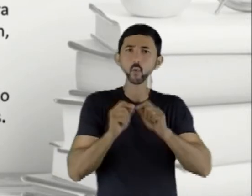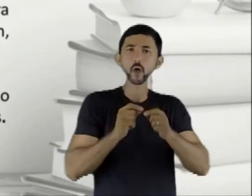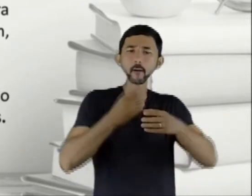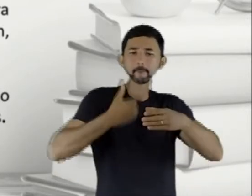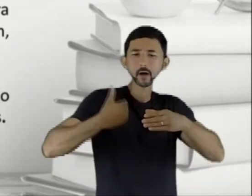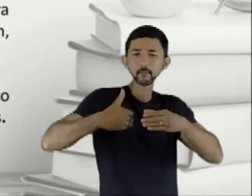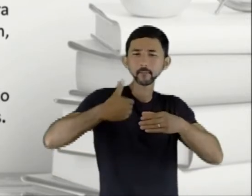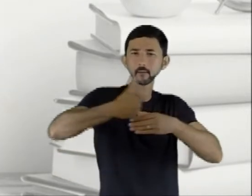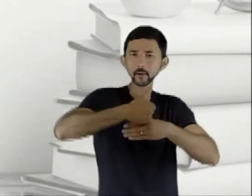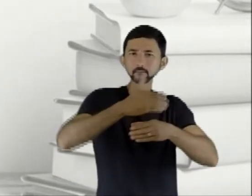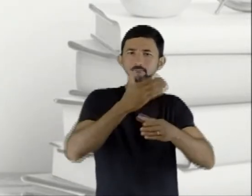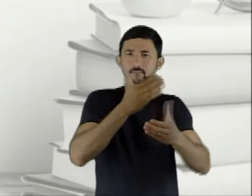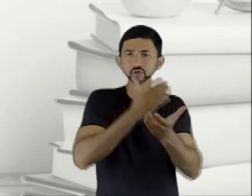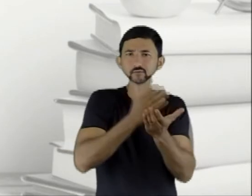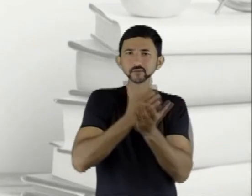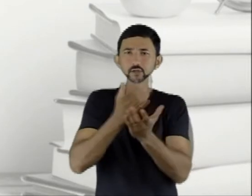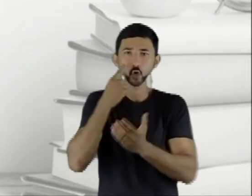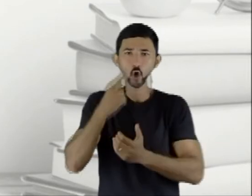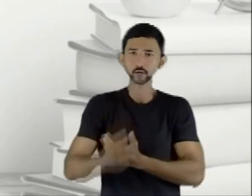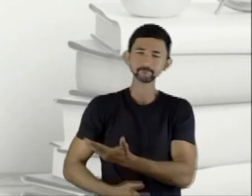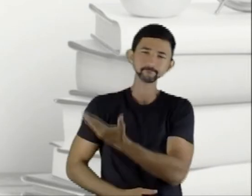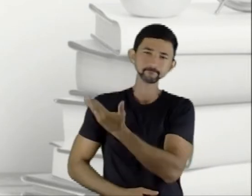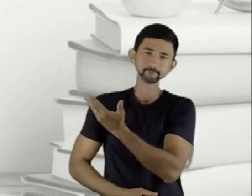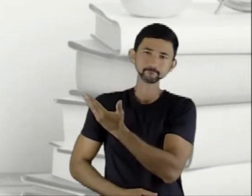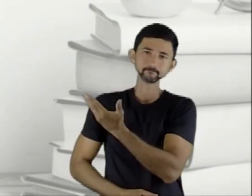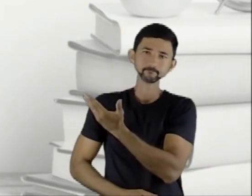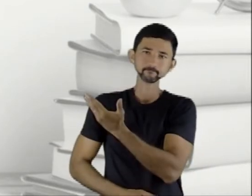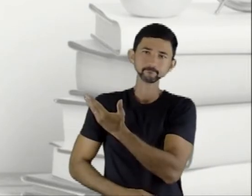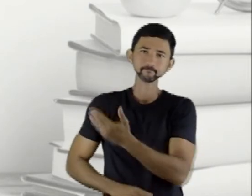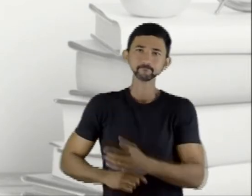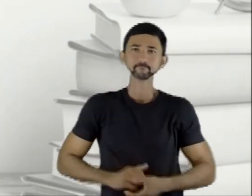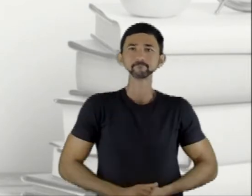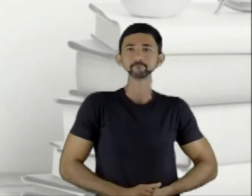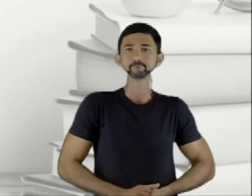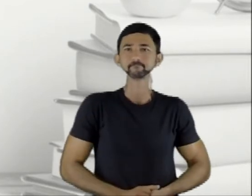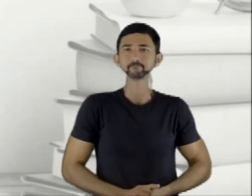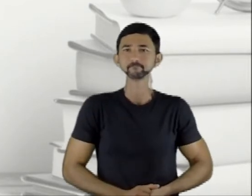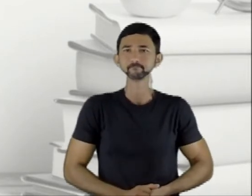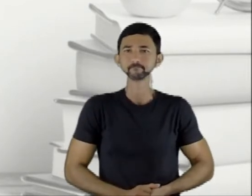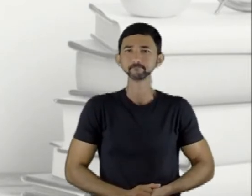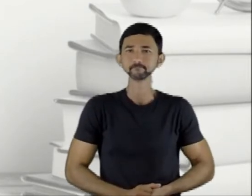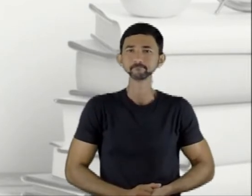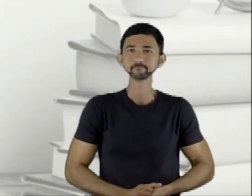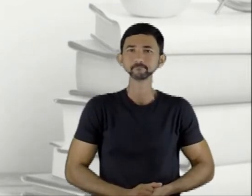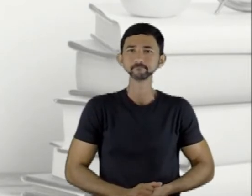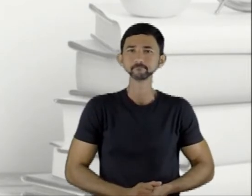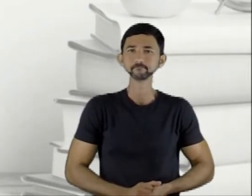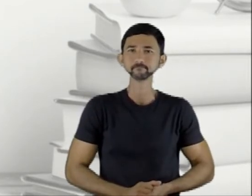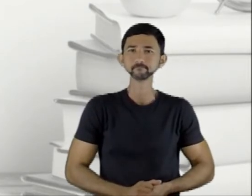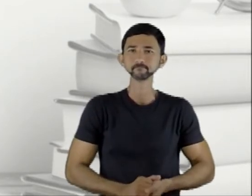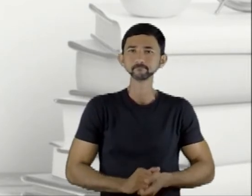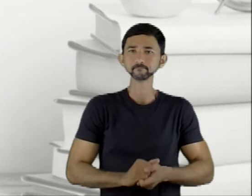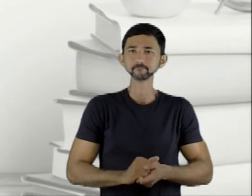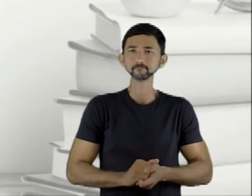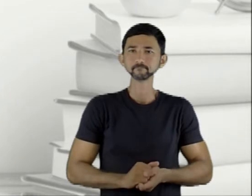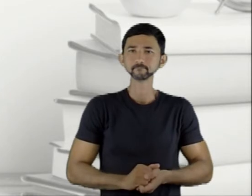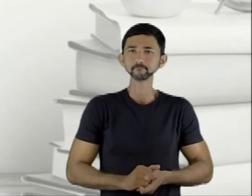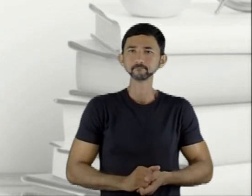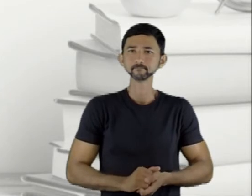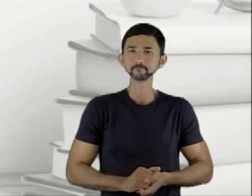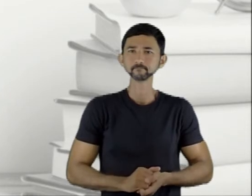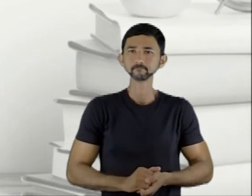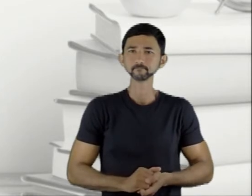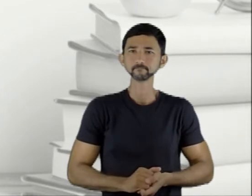setores. Como é que é o gráfico de setores? Está aqui. Saiu uma pequena manchinha ali na parte verde,